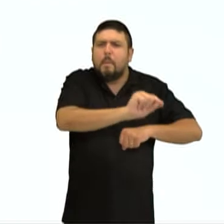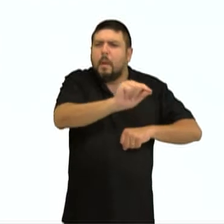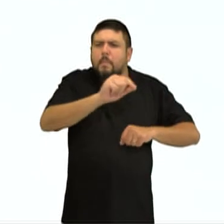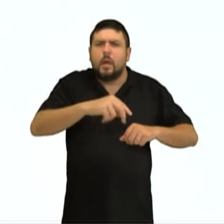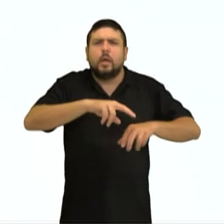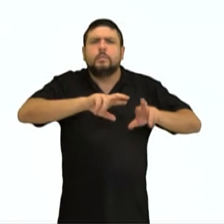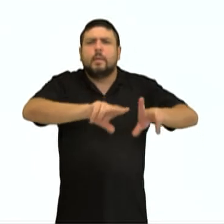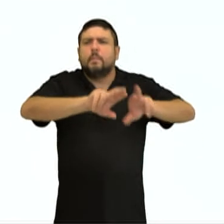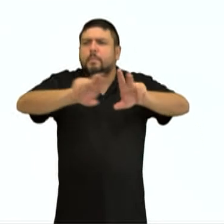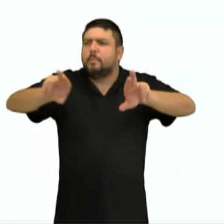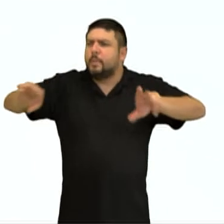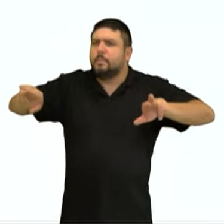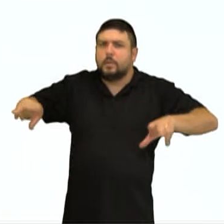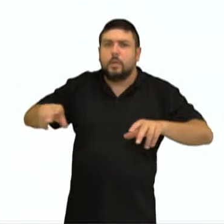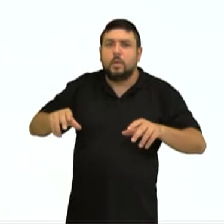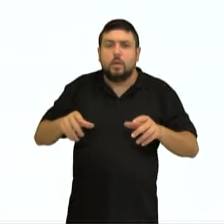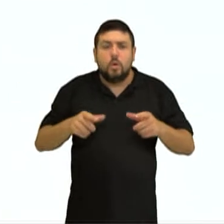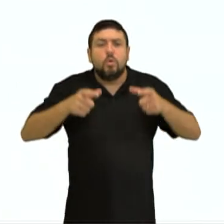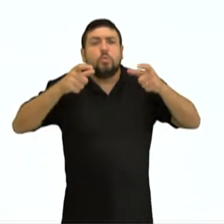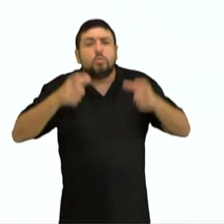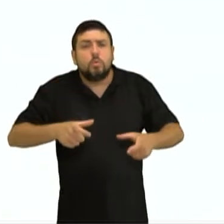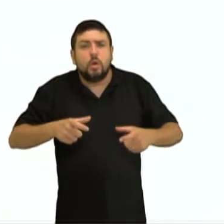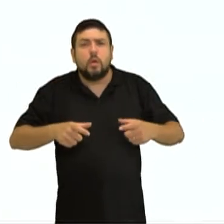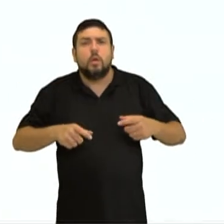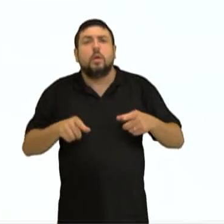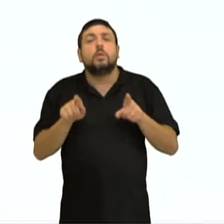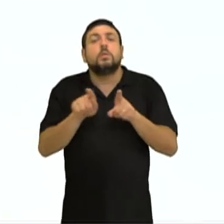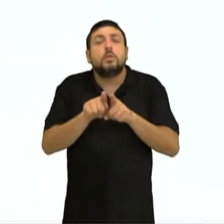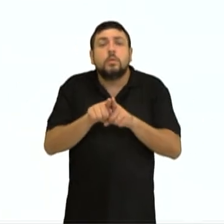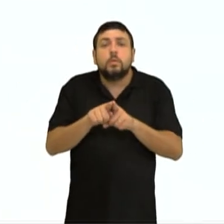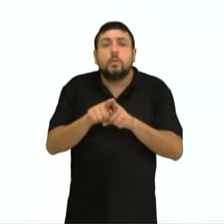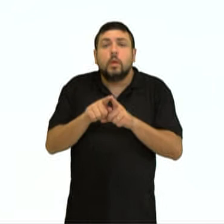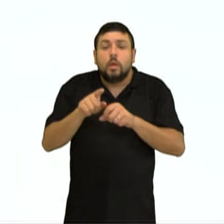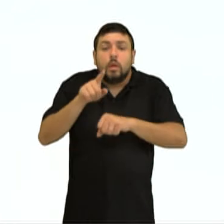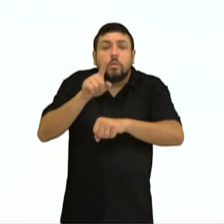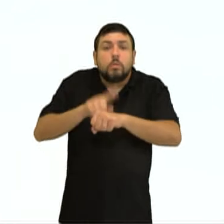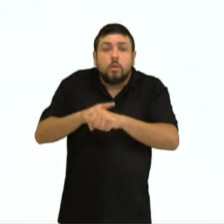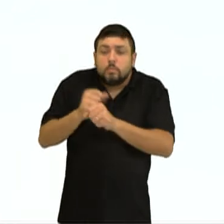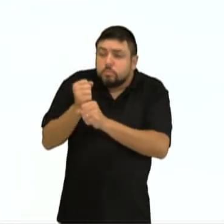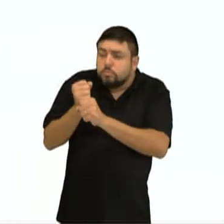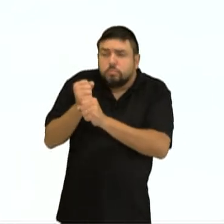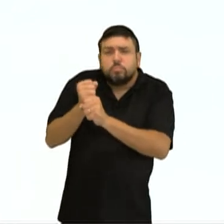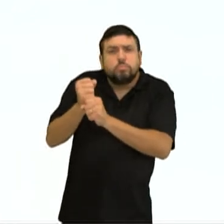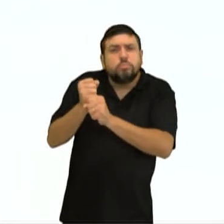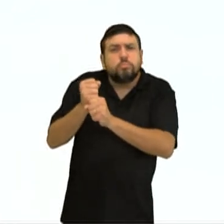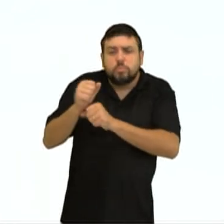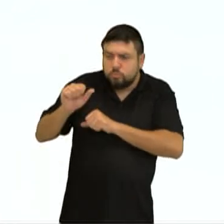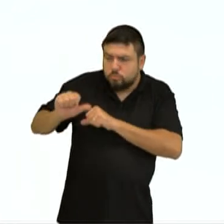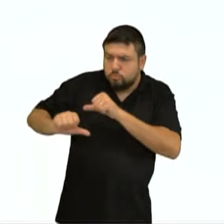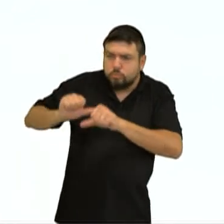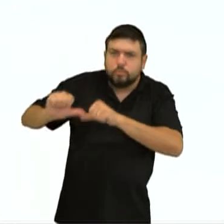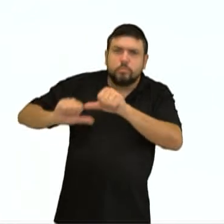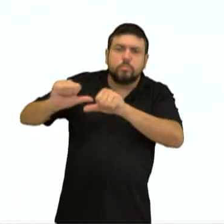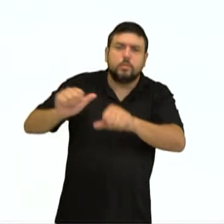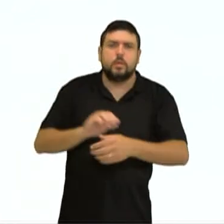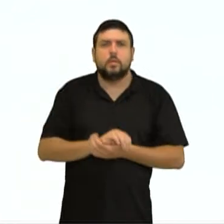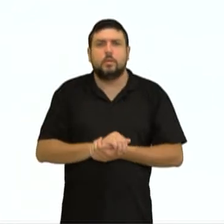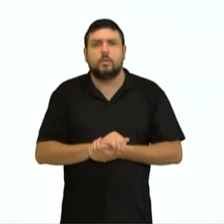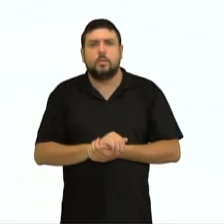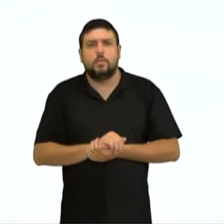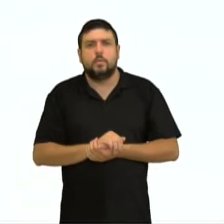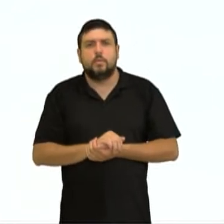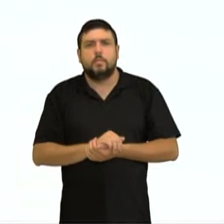no espaço, a localização, quanto no tempo, na época. Então, é diferente, essas sociedades são